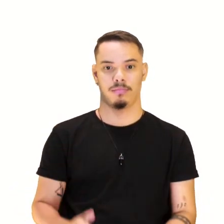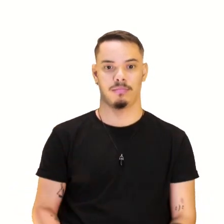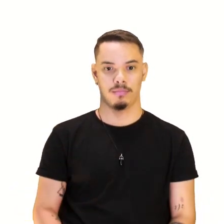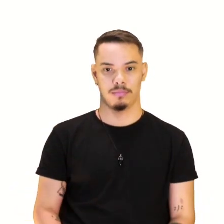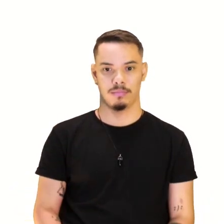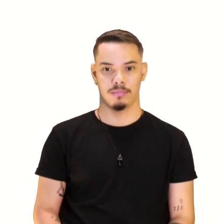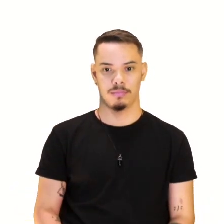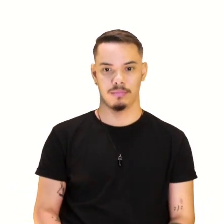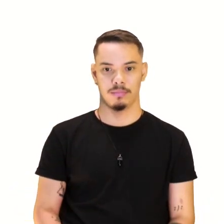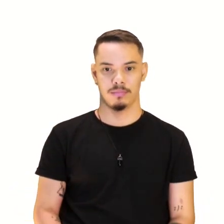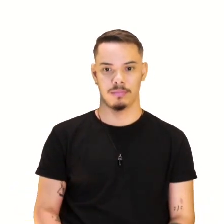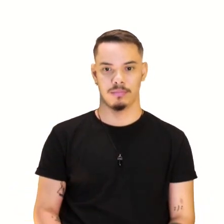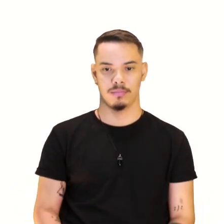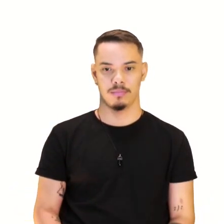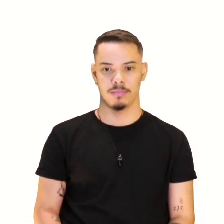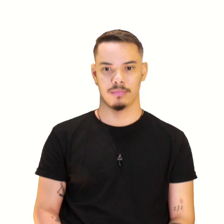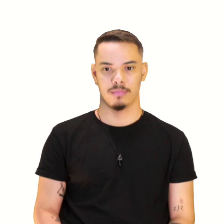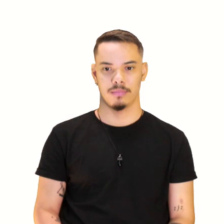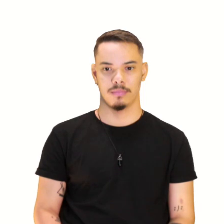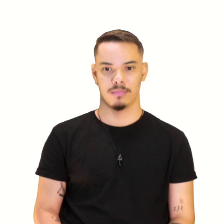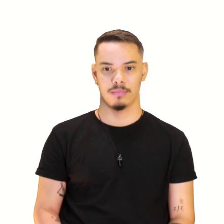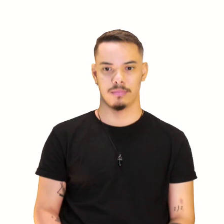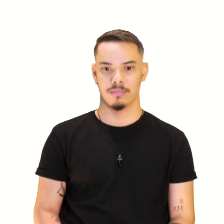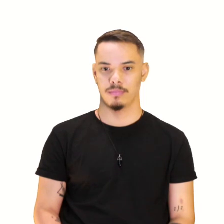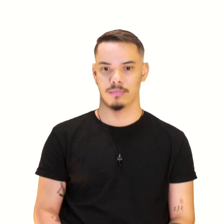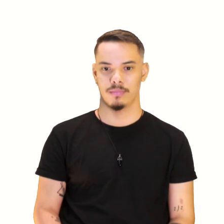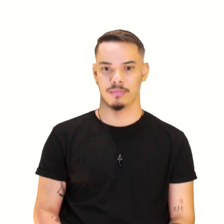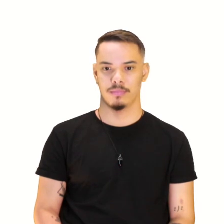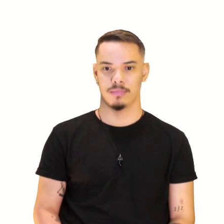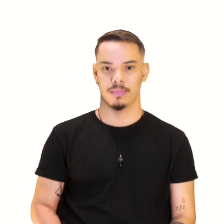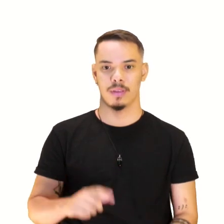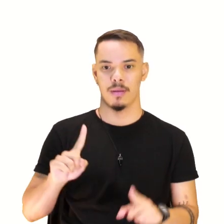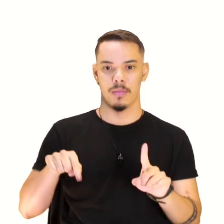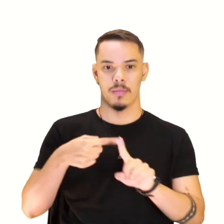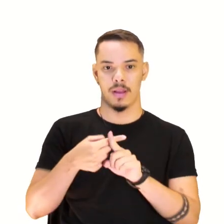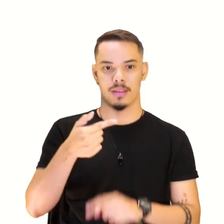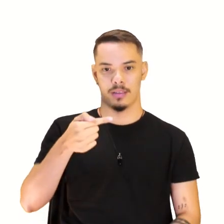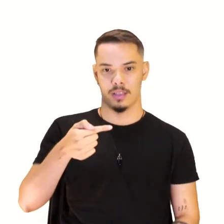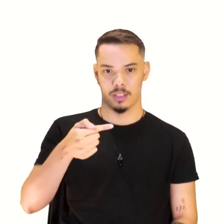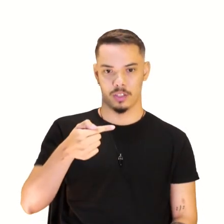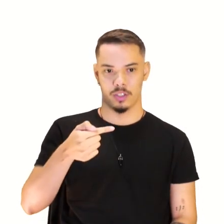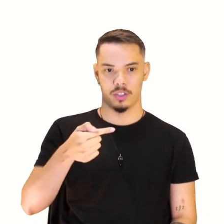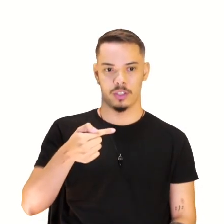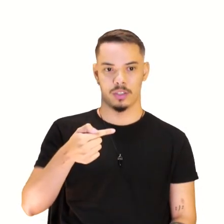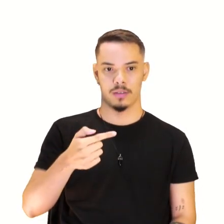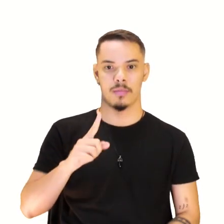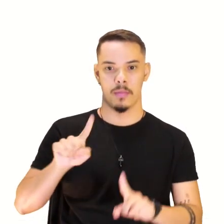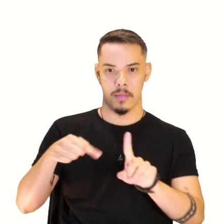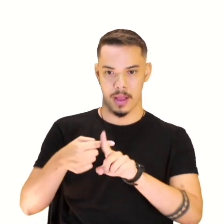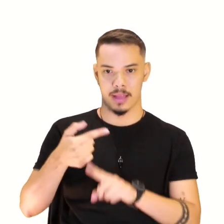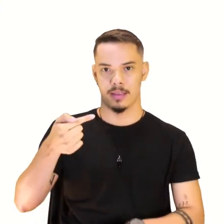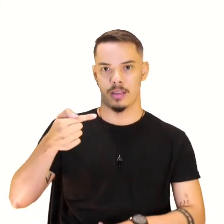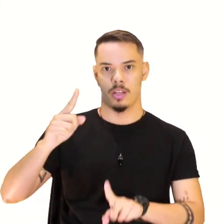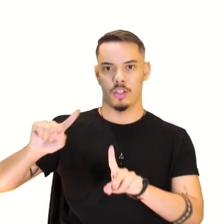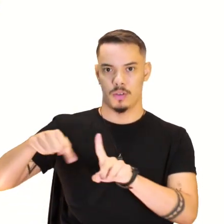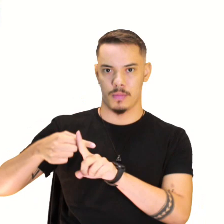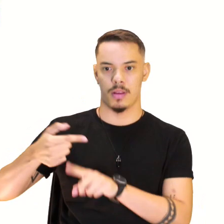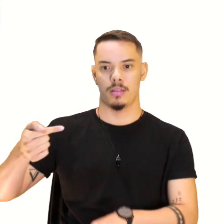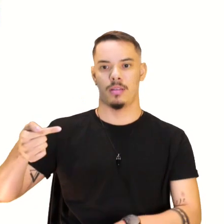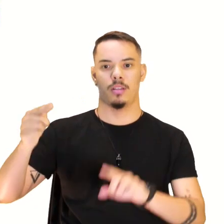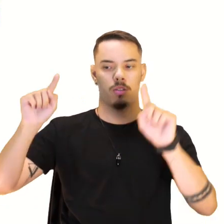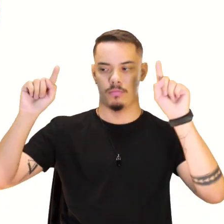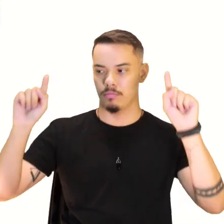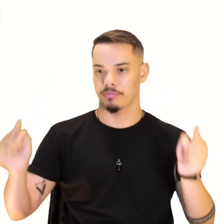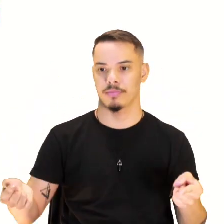7? 9. 9 mais 7? 16. E 16 mais 7? 23.